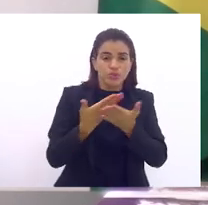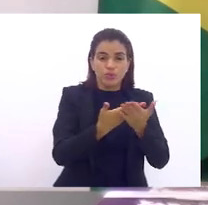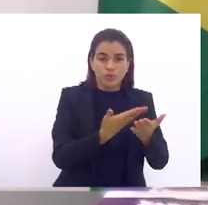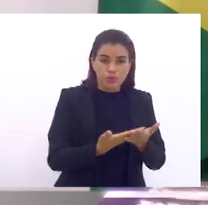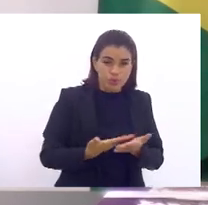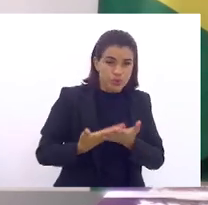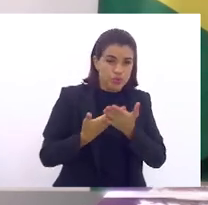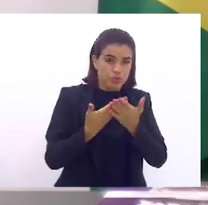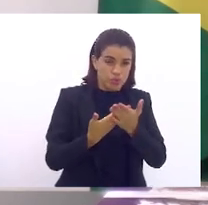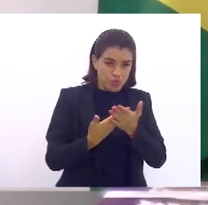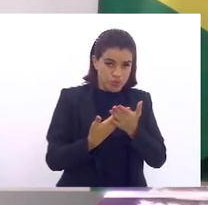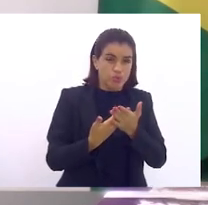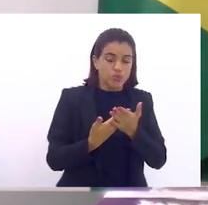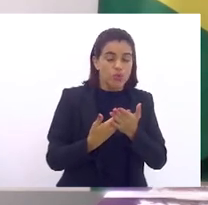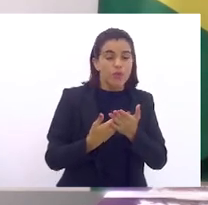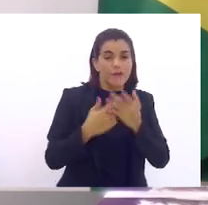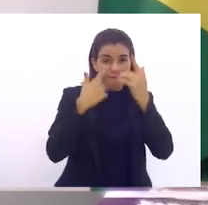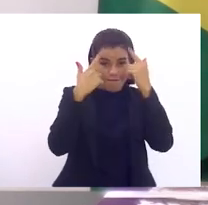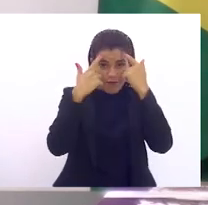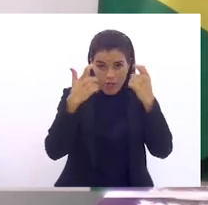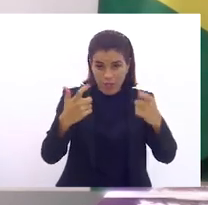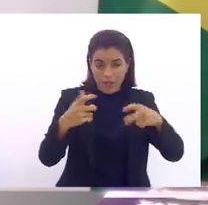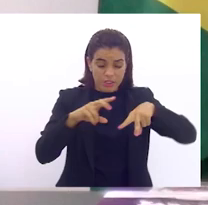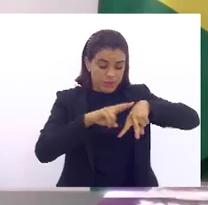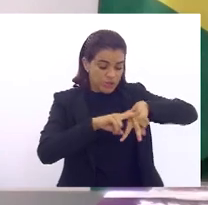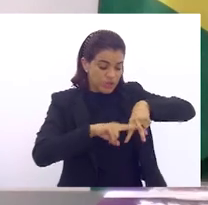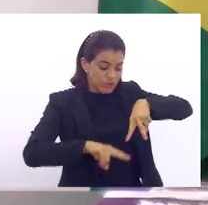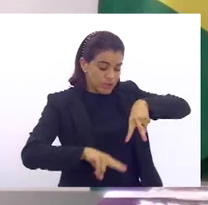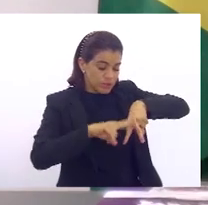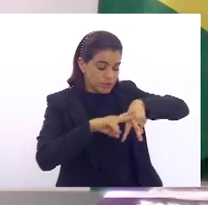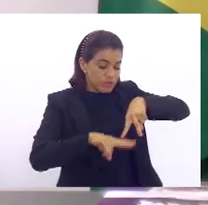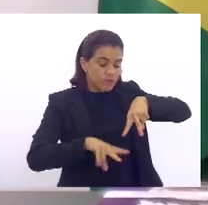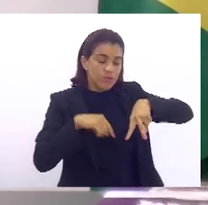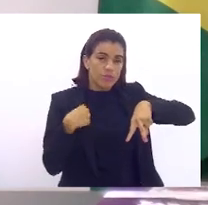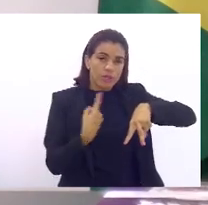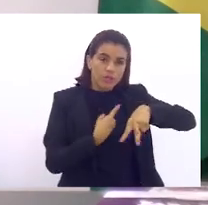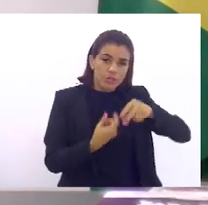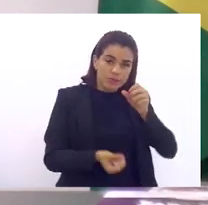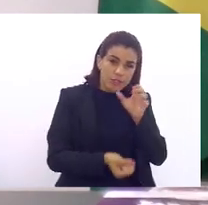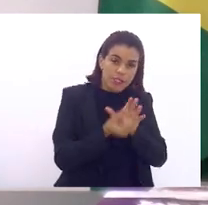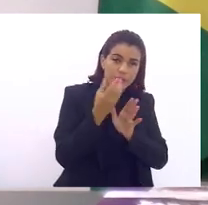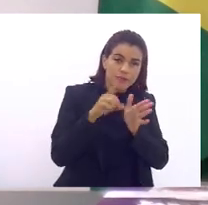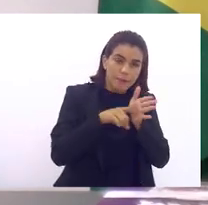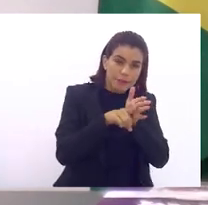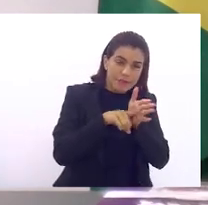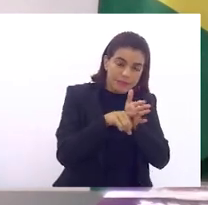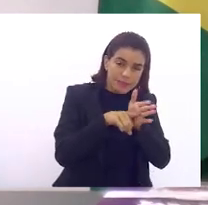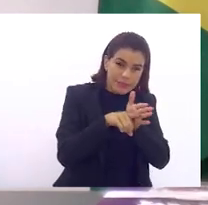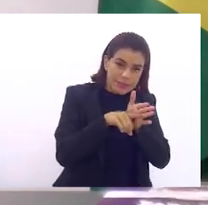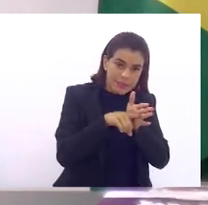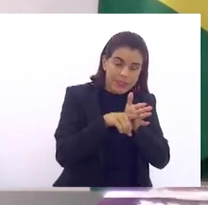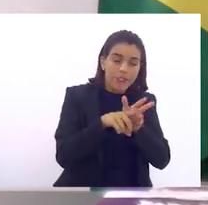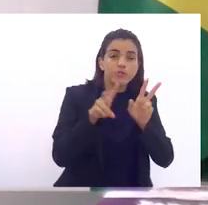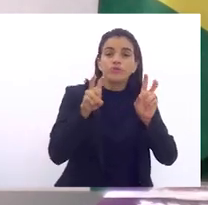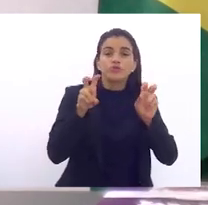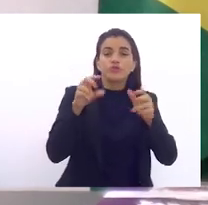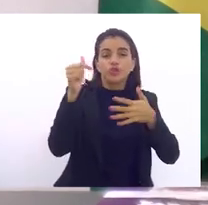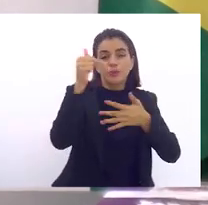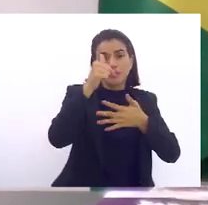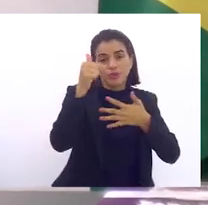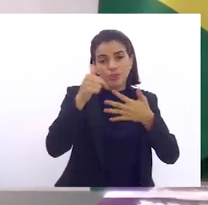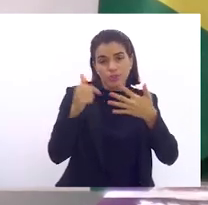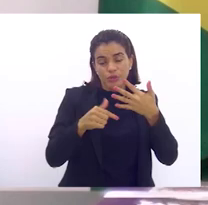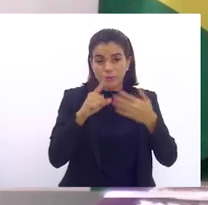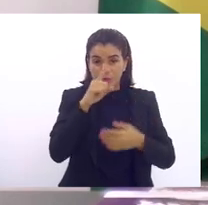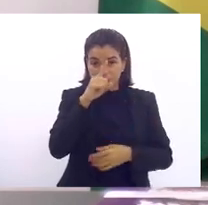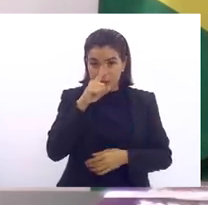Polícia Civil Centro de Estudos e violência de gênero nós estamos desenvolvendo uma pesquisa lá sobre fatores de risco de